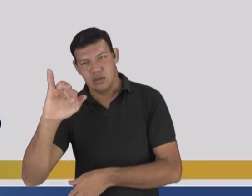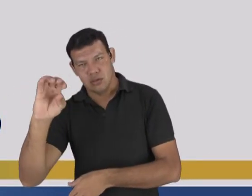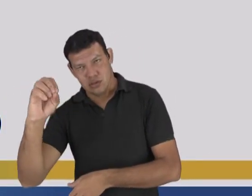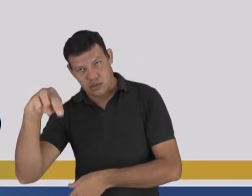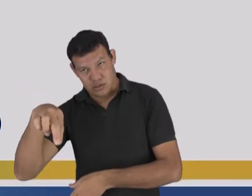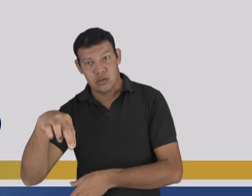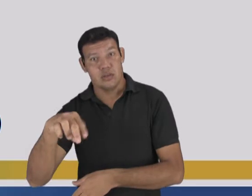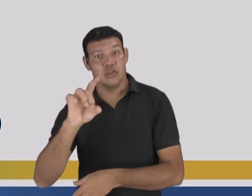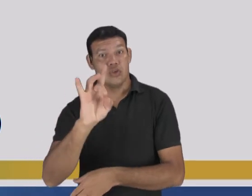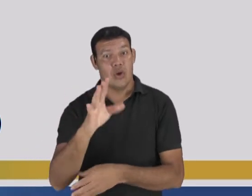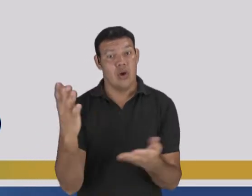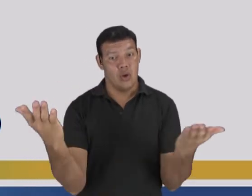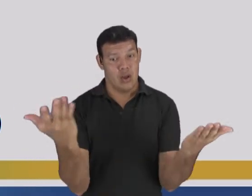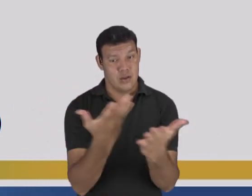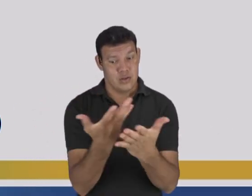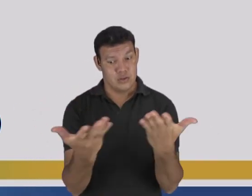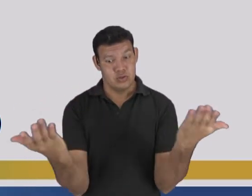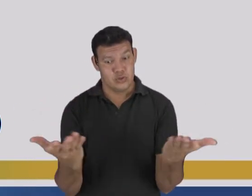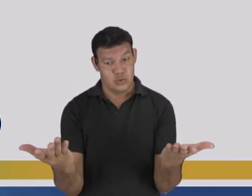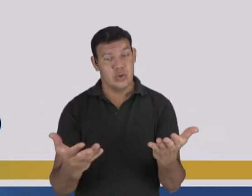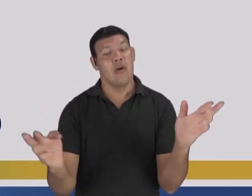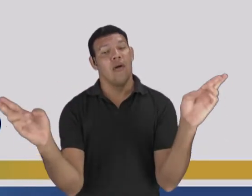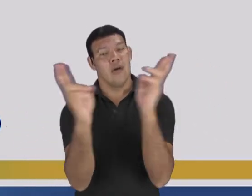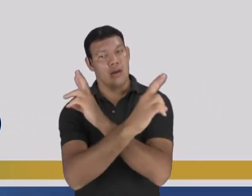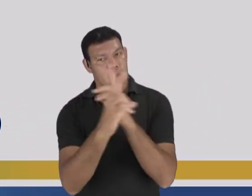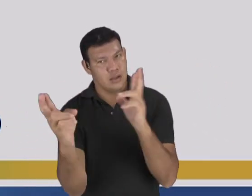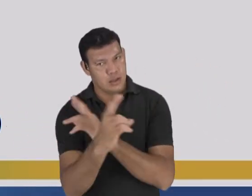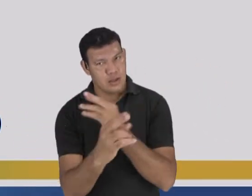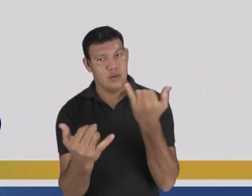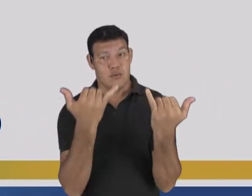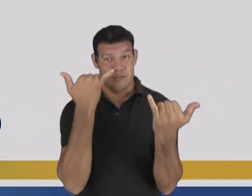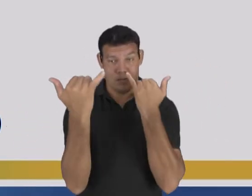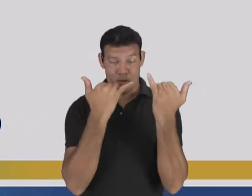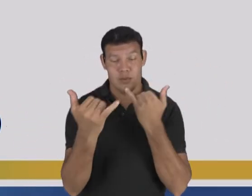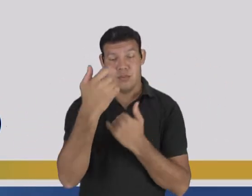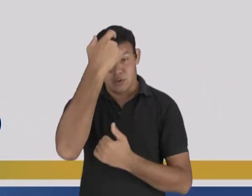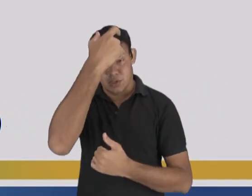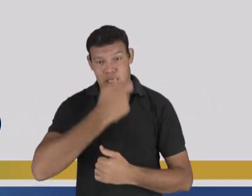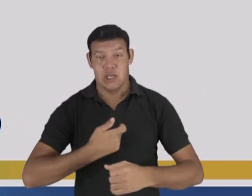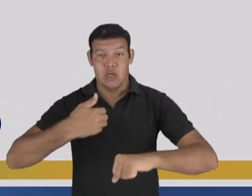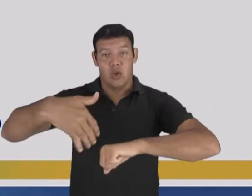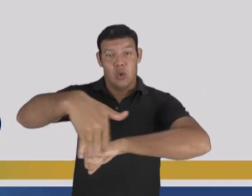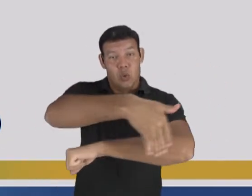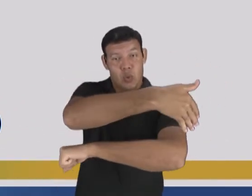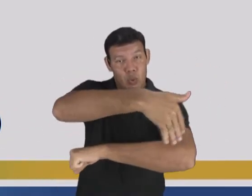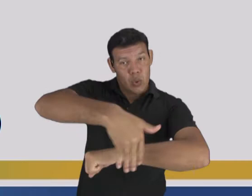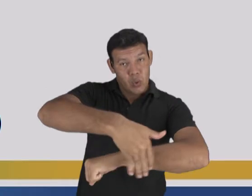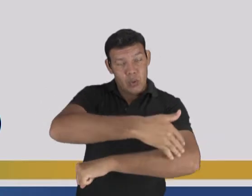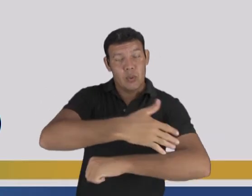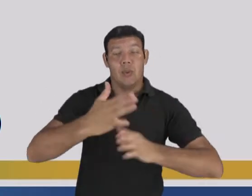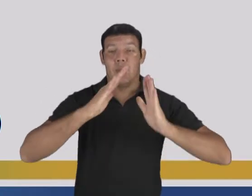relacionada a dados pessoais, é referente a isso que eu estou dizendo, onde você mora, né?